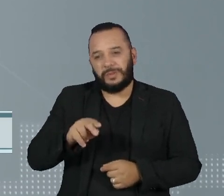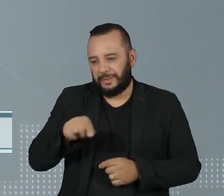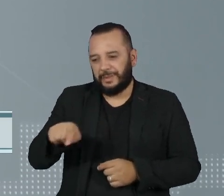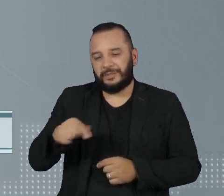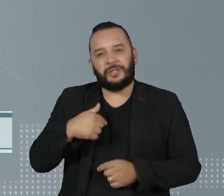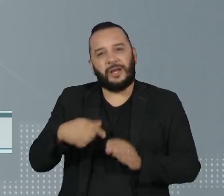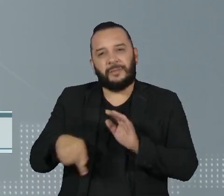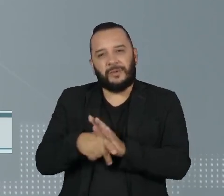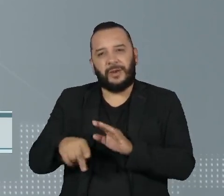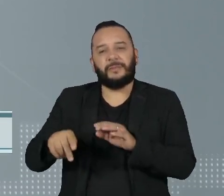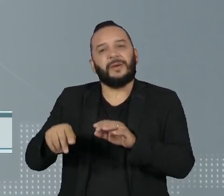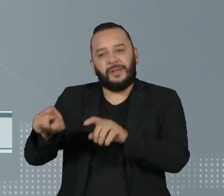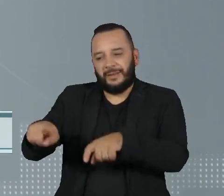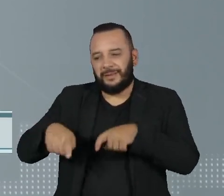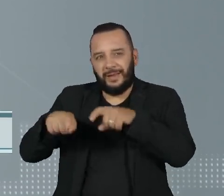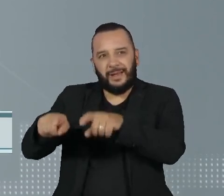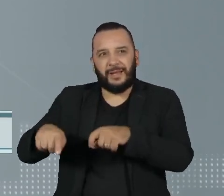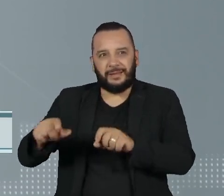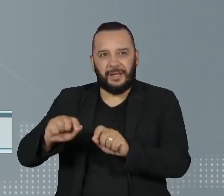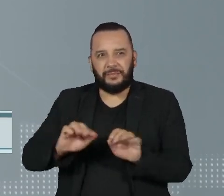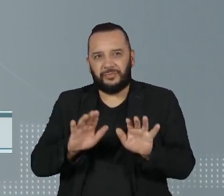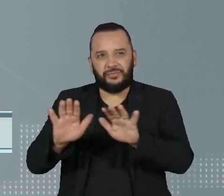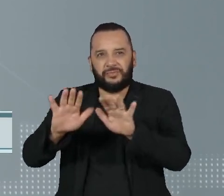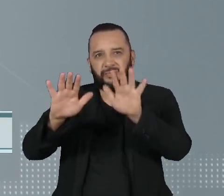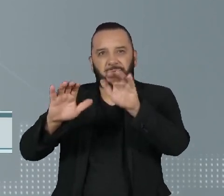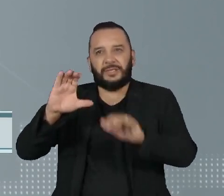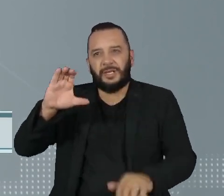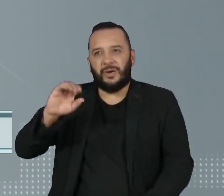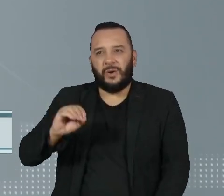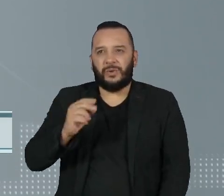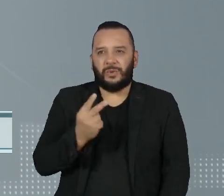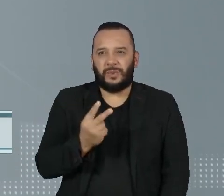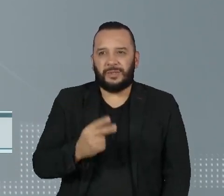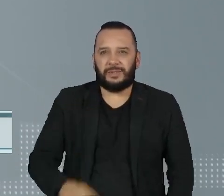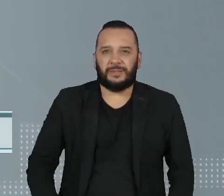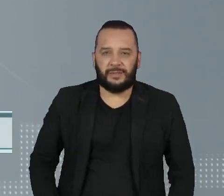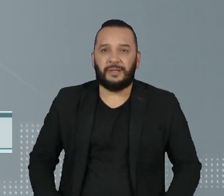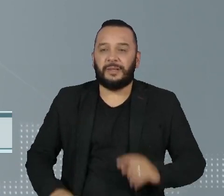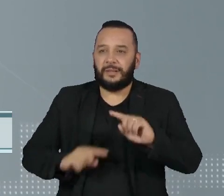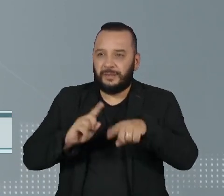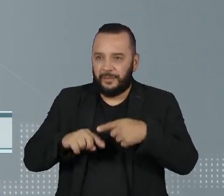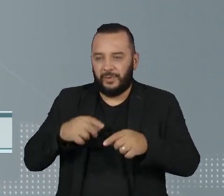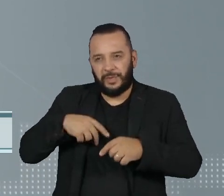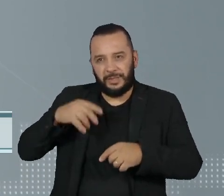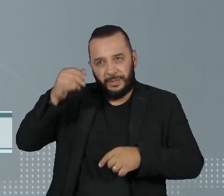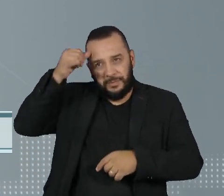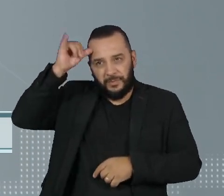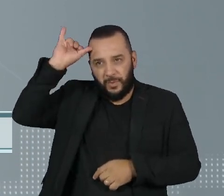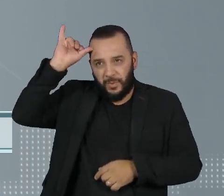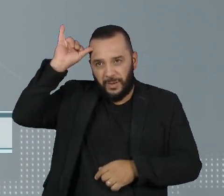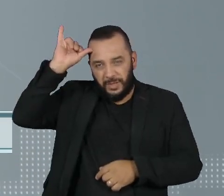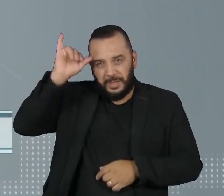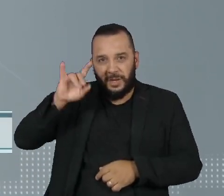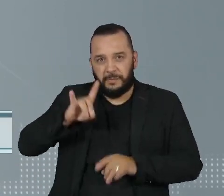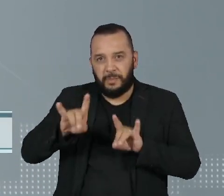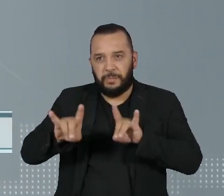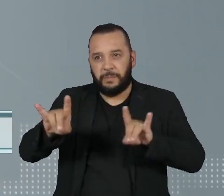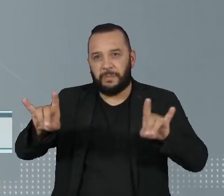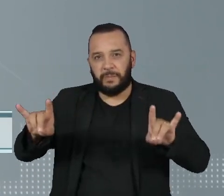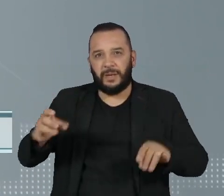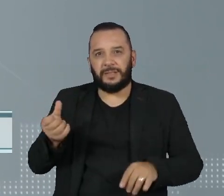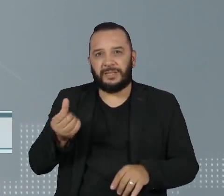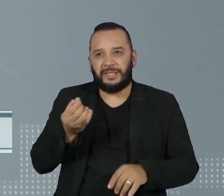CO2, equivalente a 56% do total do setor. Depois vem a agropecuária, com 600 milhões de toneladas,